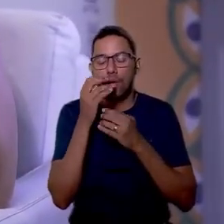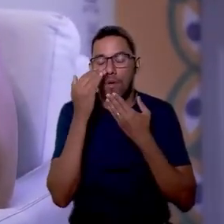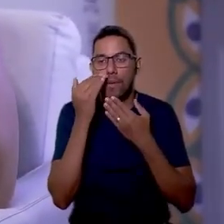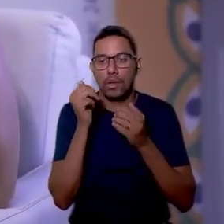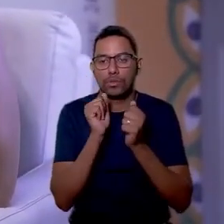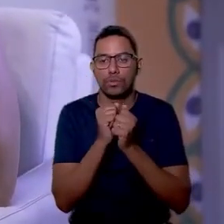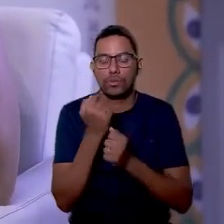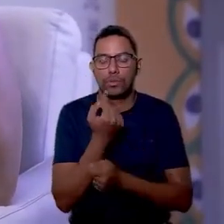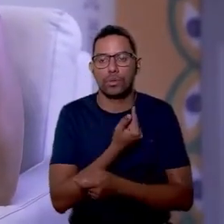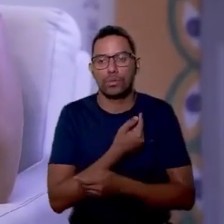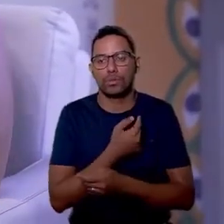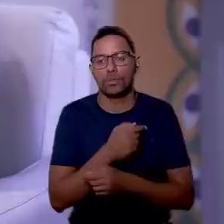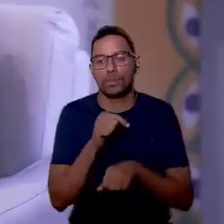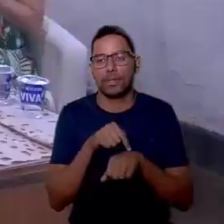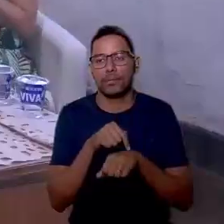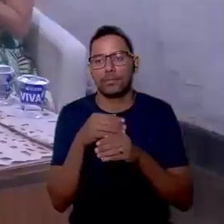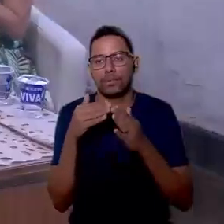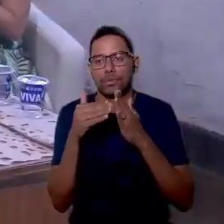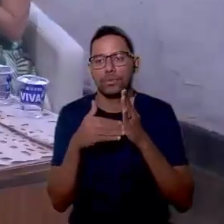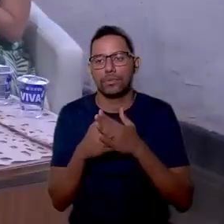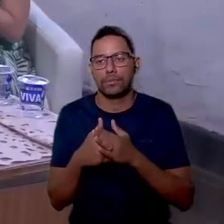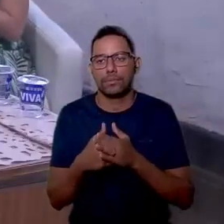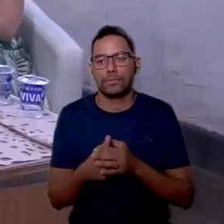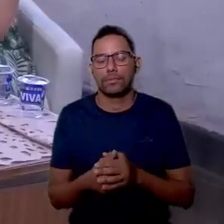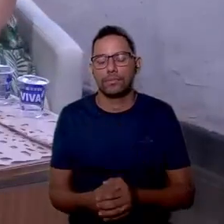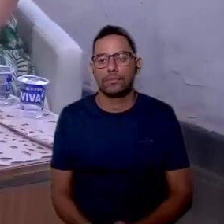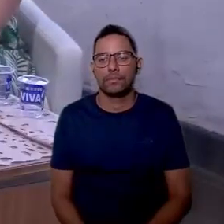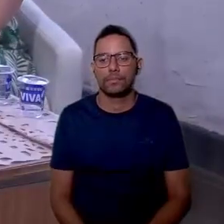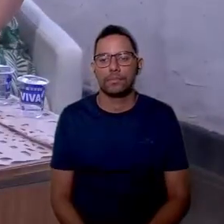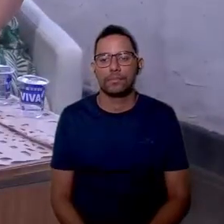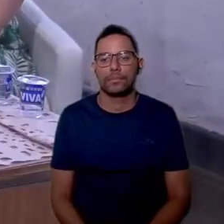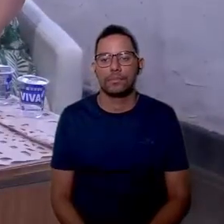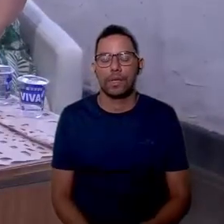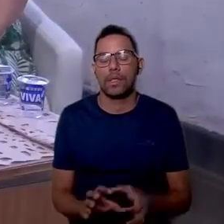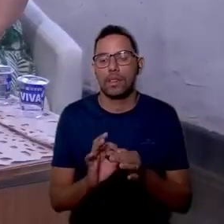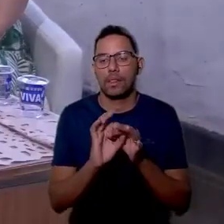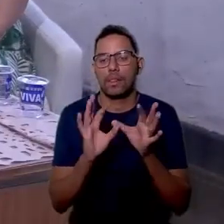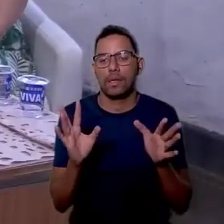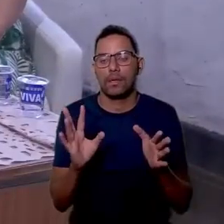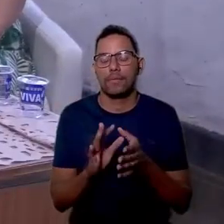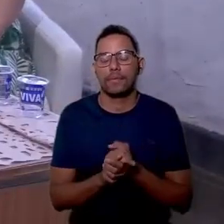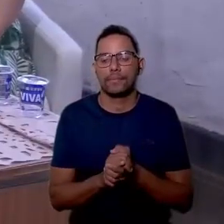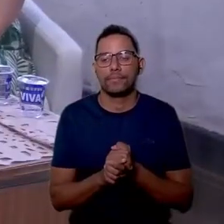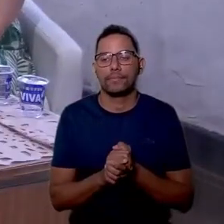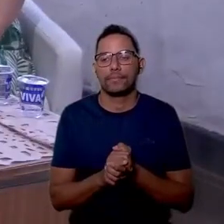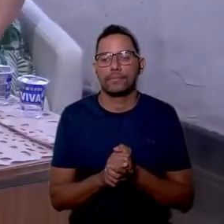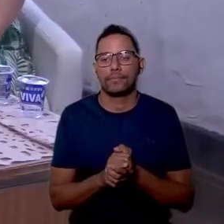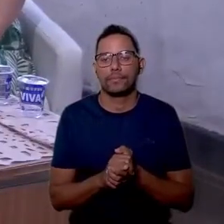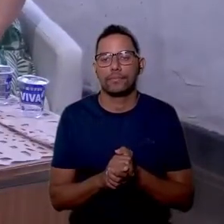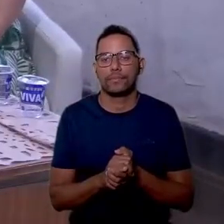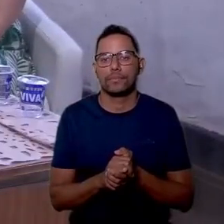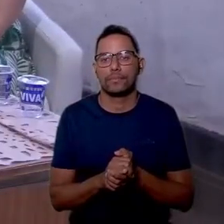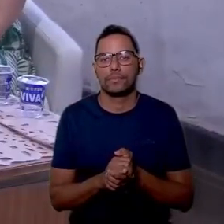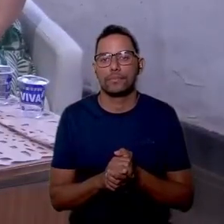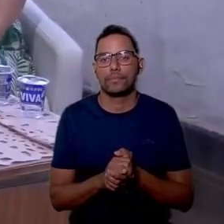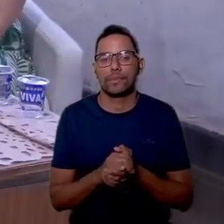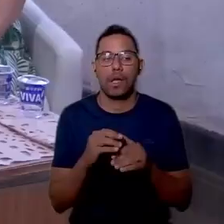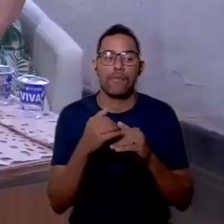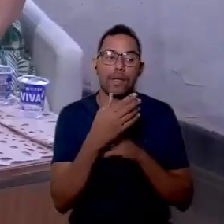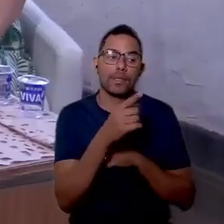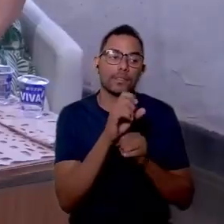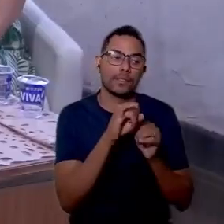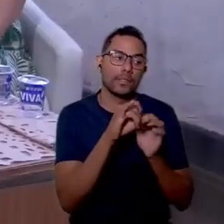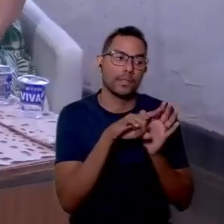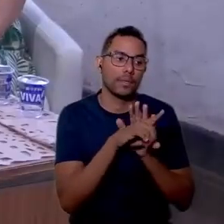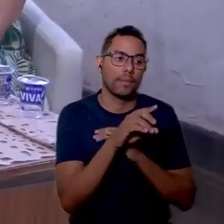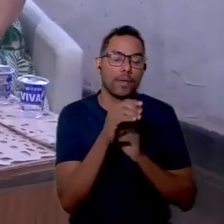estado conosco durante esse tempo. Secretário. E fique à vontade para fazer... vamos ali para fora, se tiver alguma